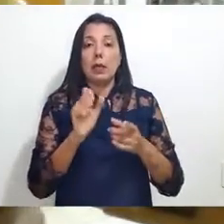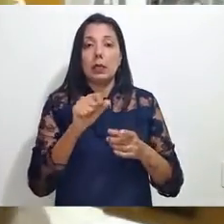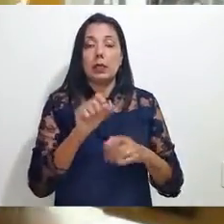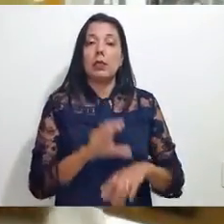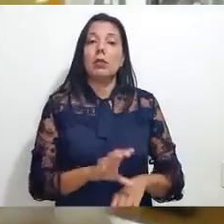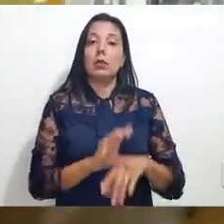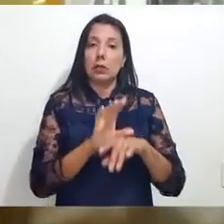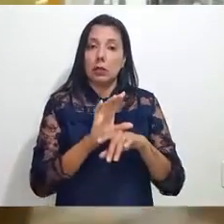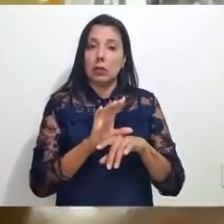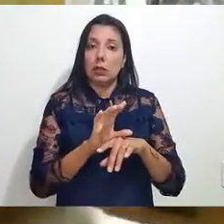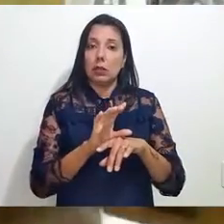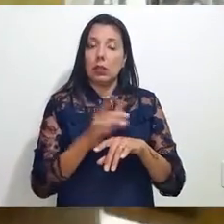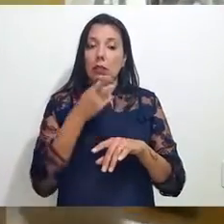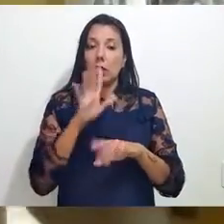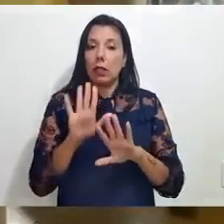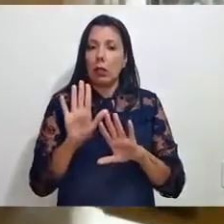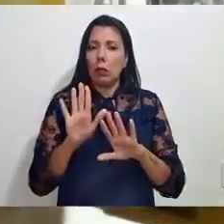Brasília,